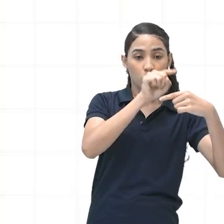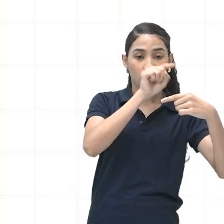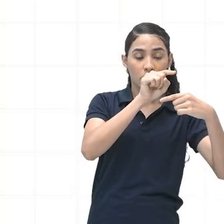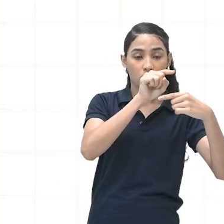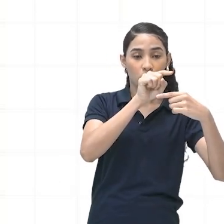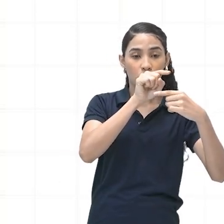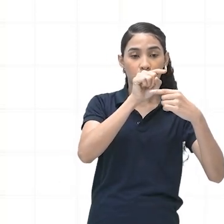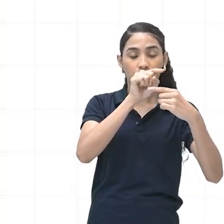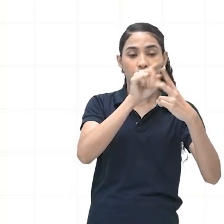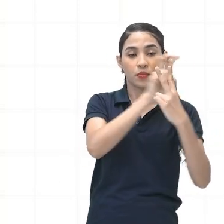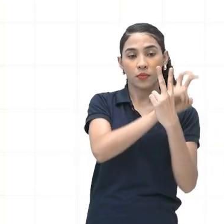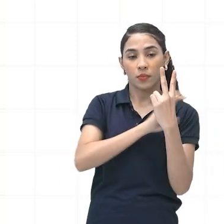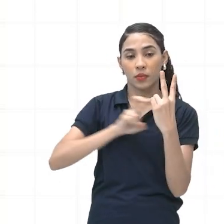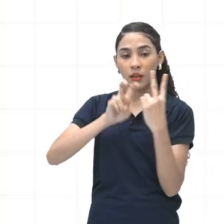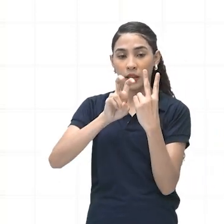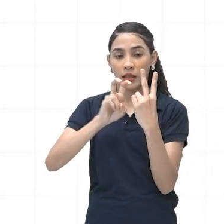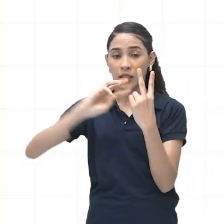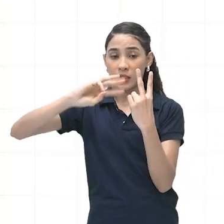expoente do